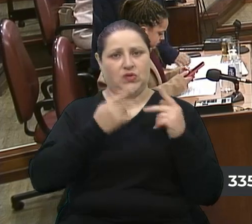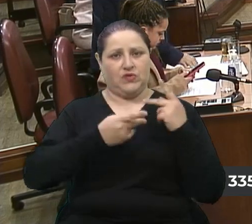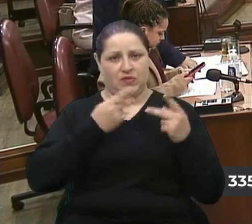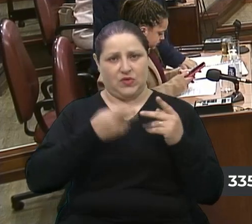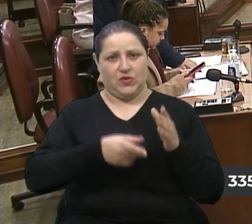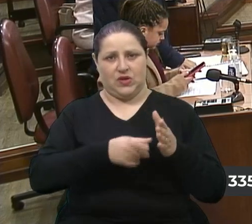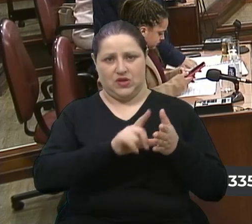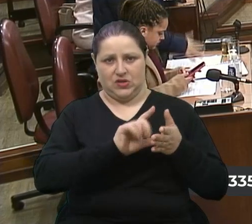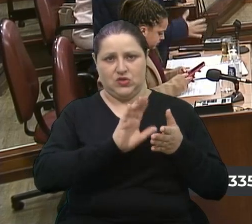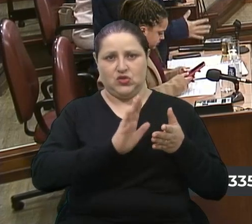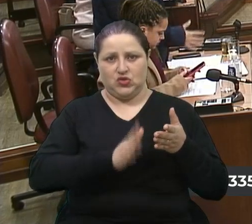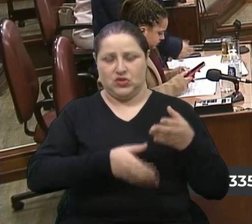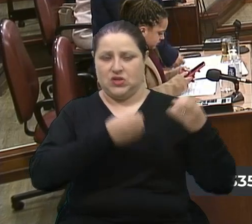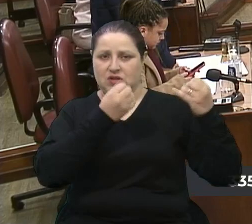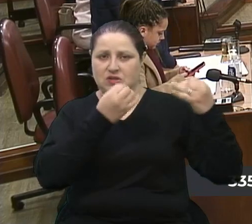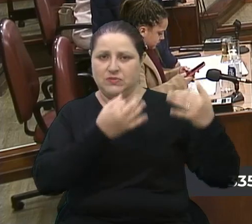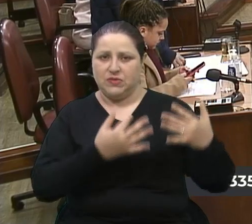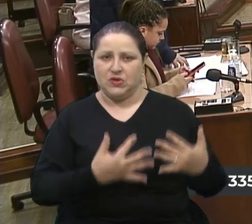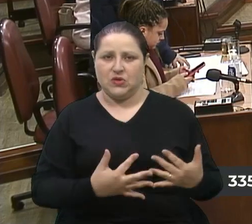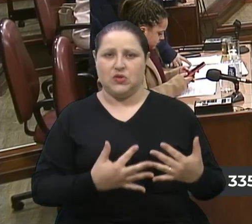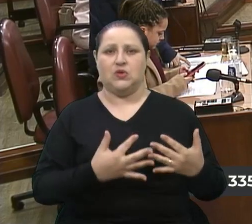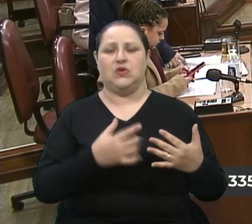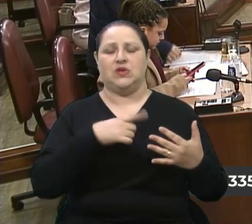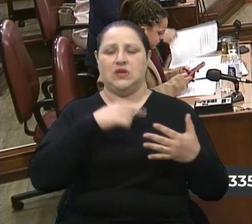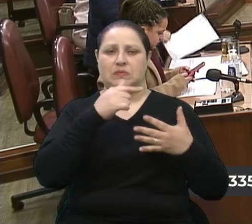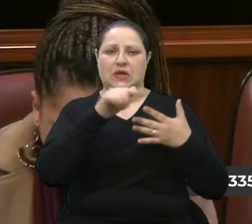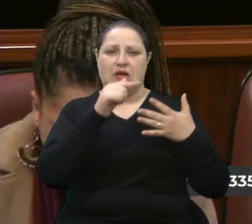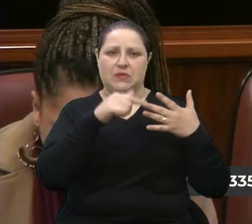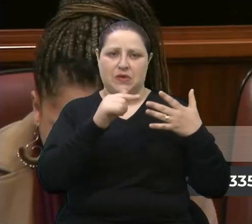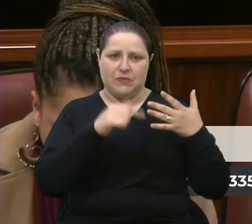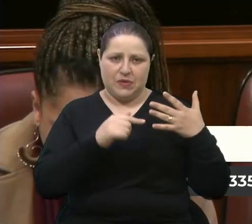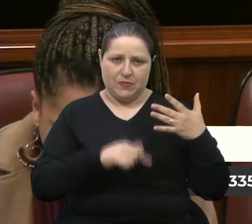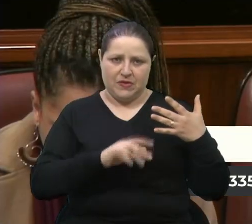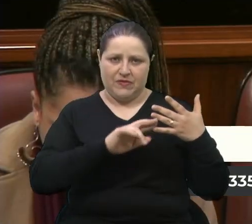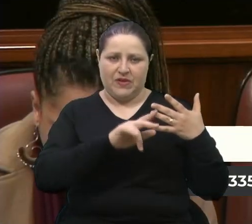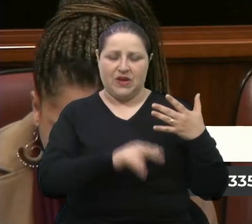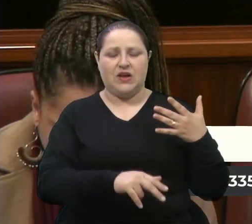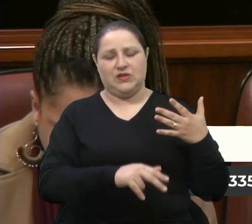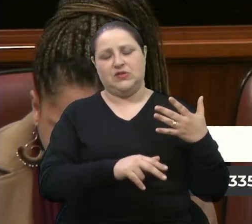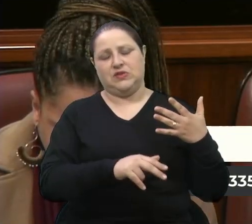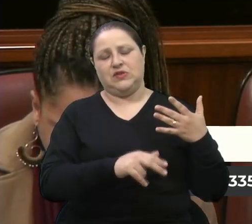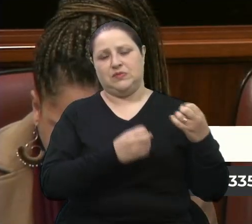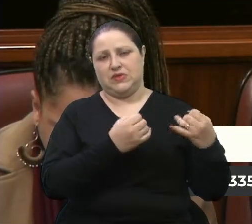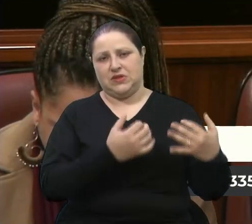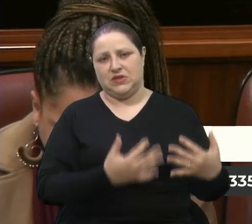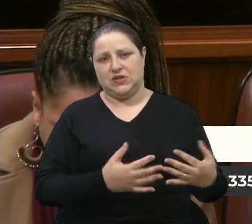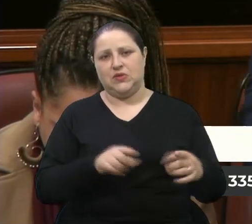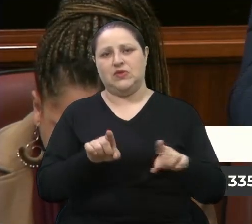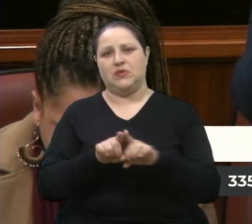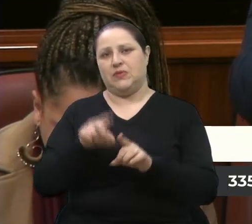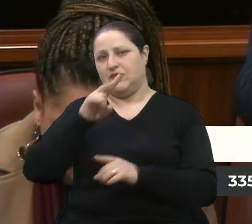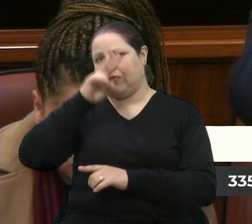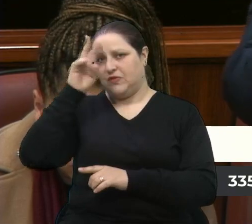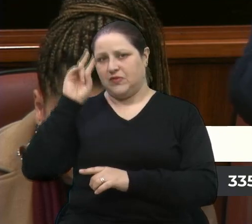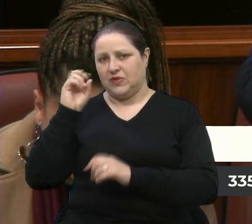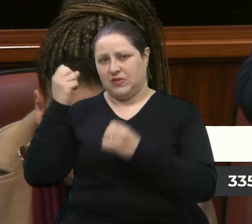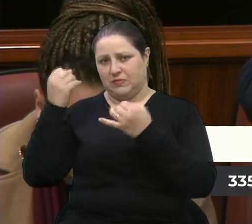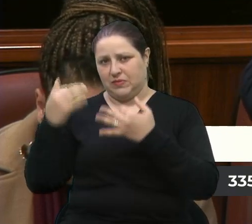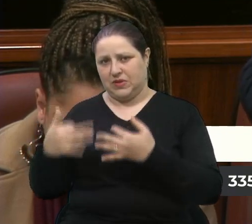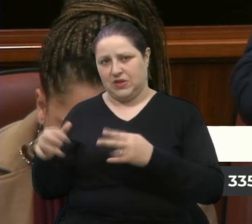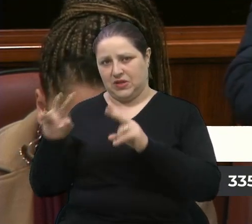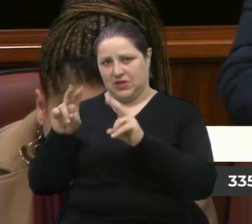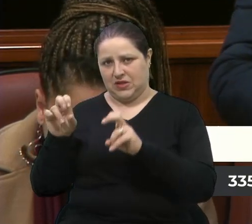né, já justificou, trouxe vários elementos, o vereador Velocino também aborda um tema, mas eu volto,